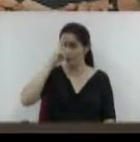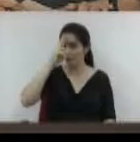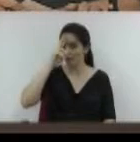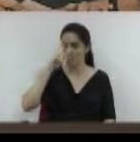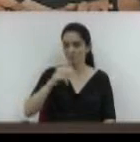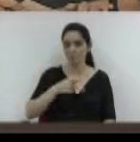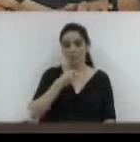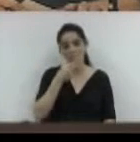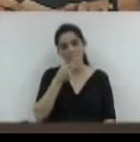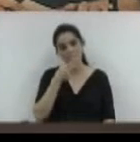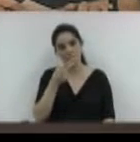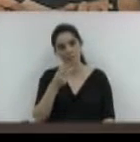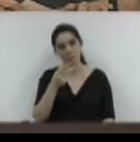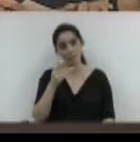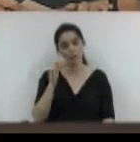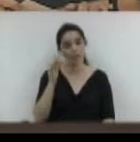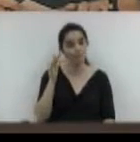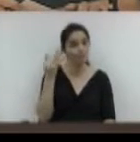acusações falsas,